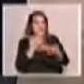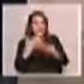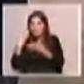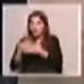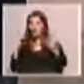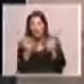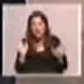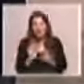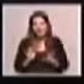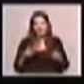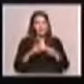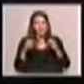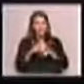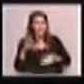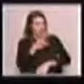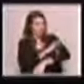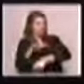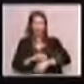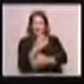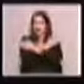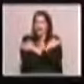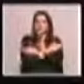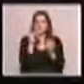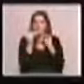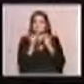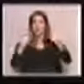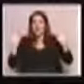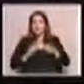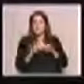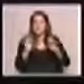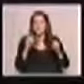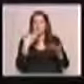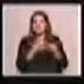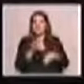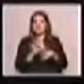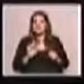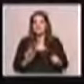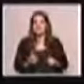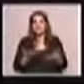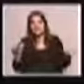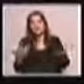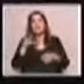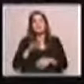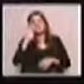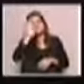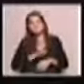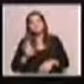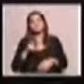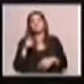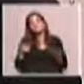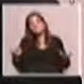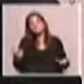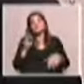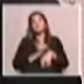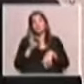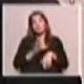tipo de problema em tocar, abraçar, dar beijos a pessoas com psoríase. Esta, contudo, como sabemos e como diz muito bem, é uma questão de... é uma